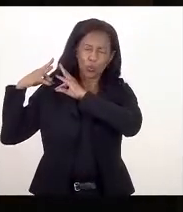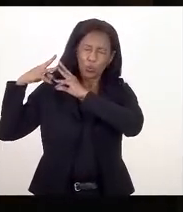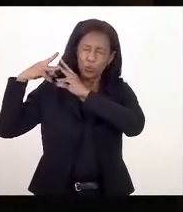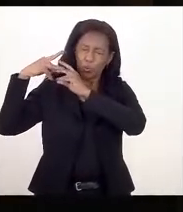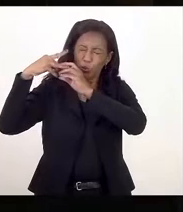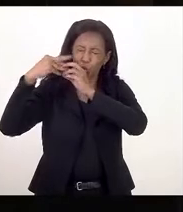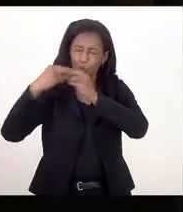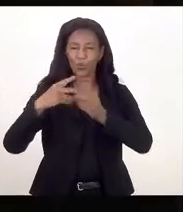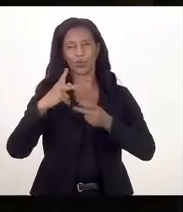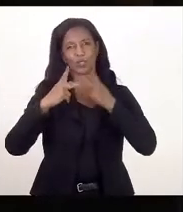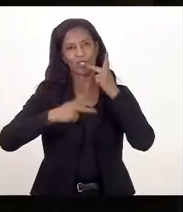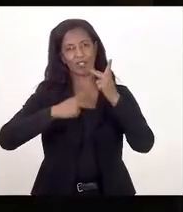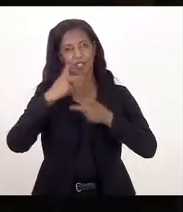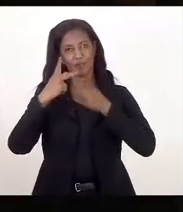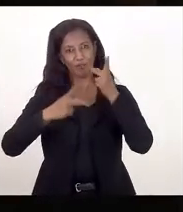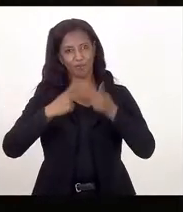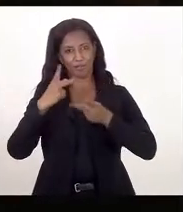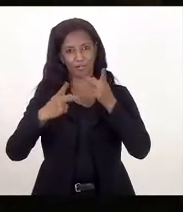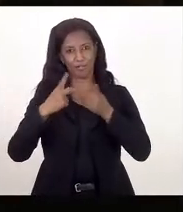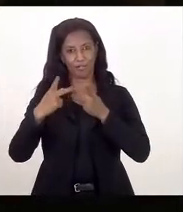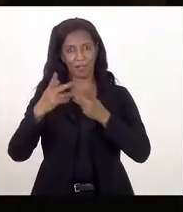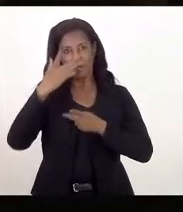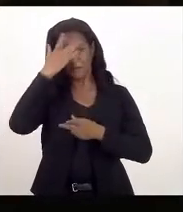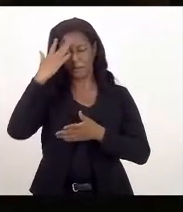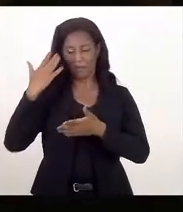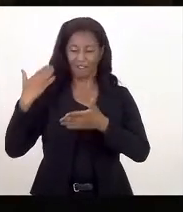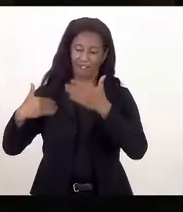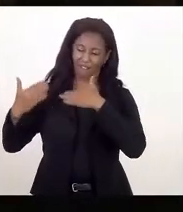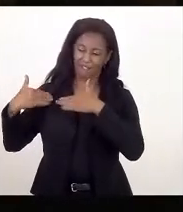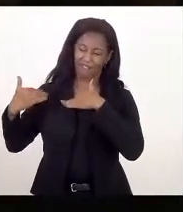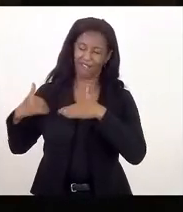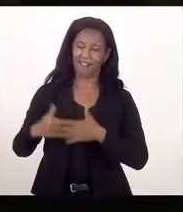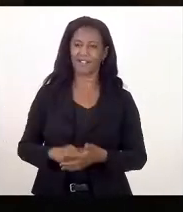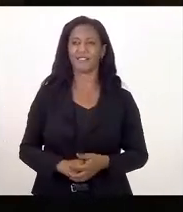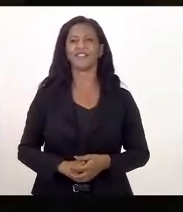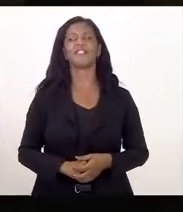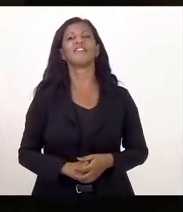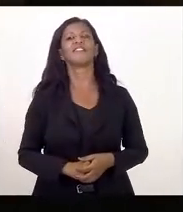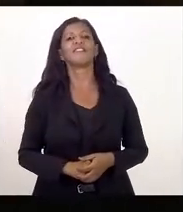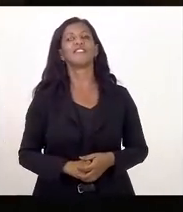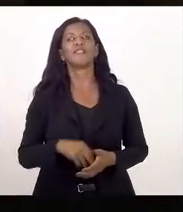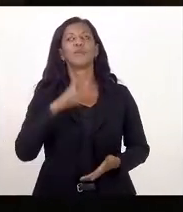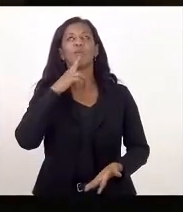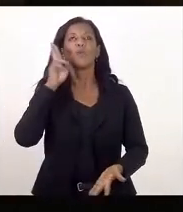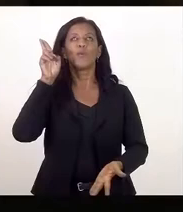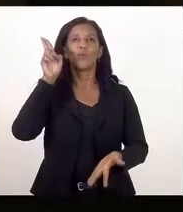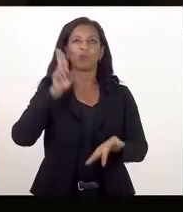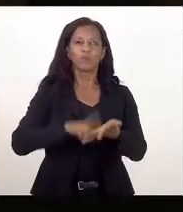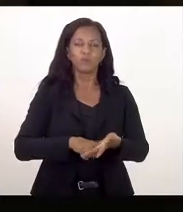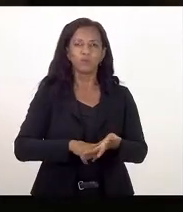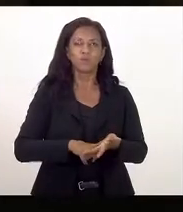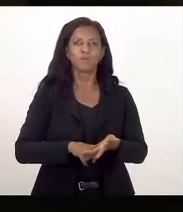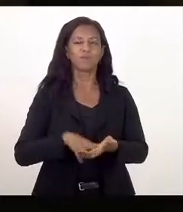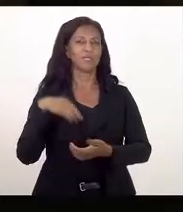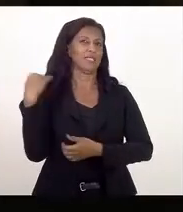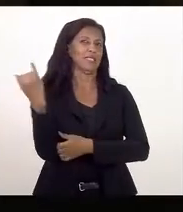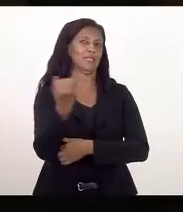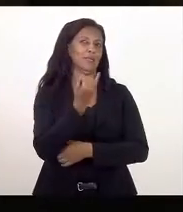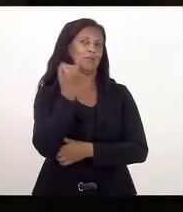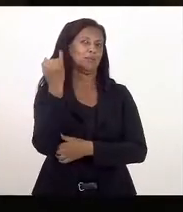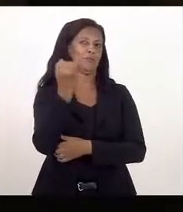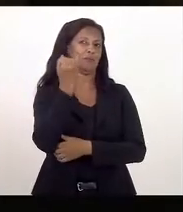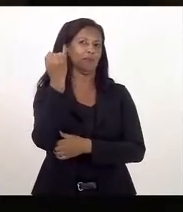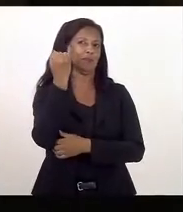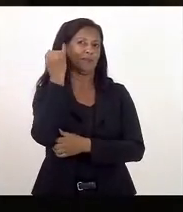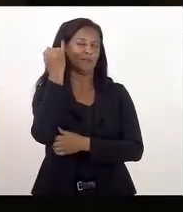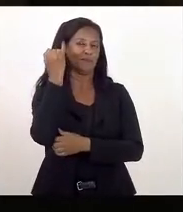agora por aqueles que me antecederam nesta tribuna, no reconhecimento da importância e